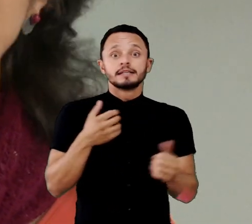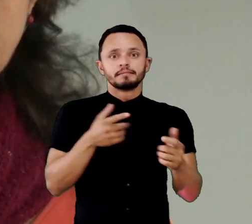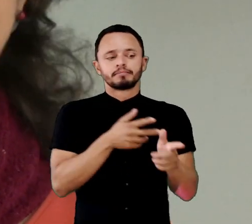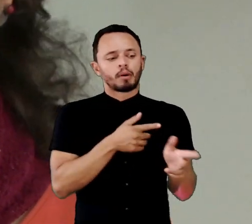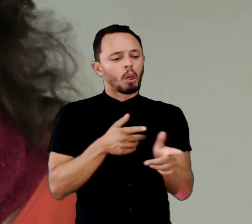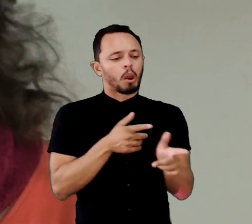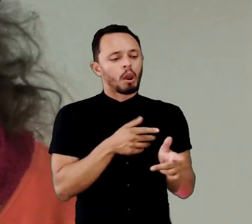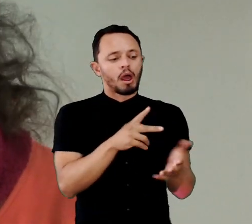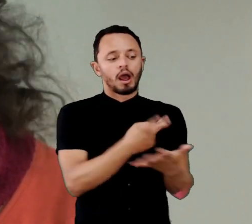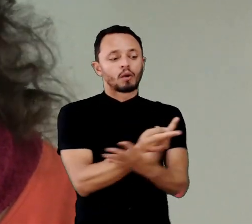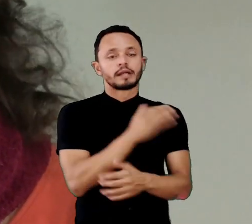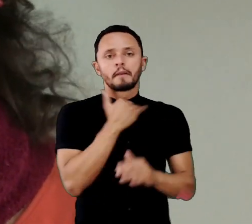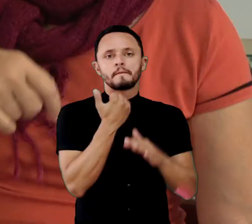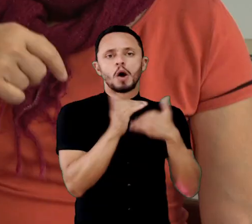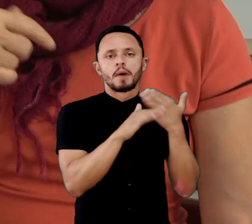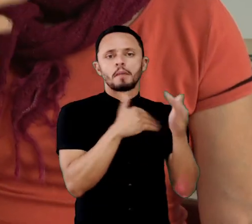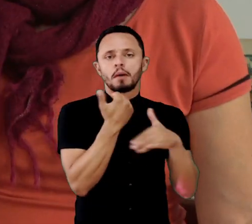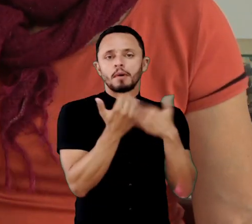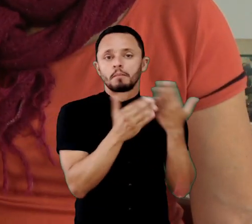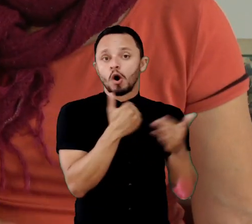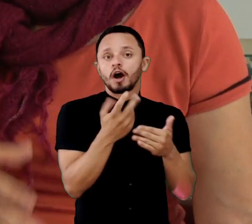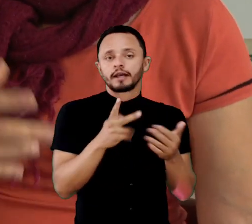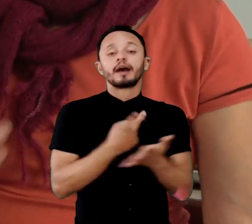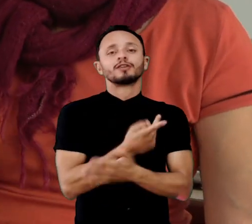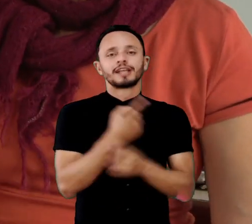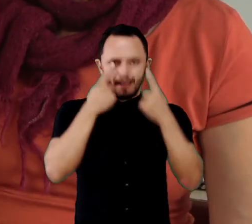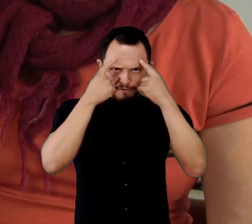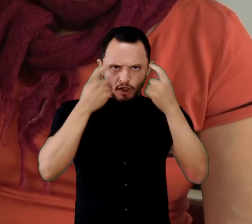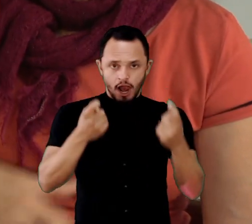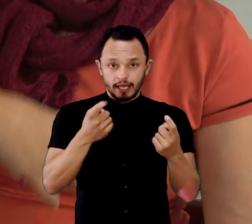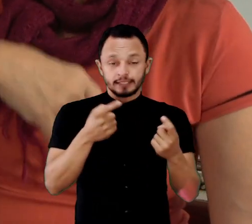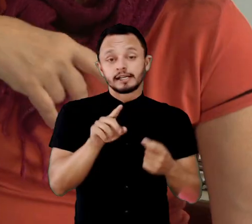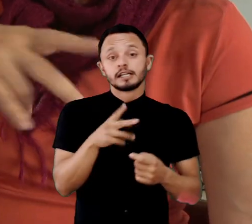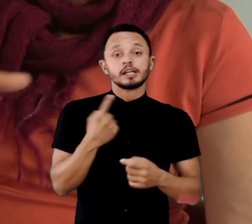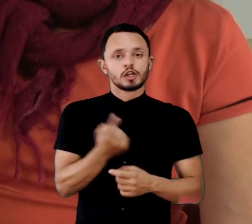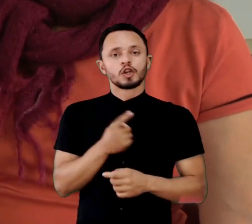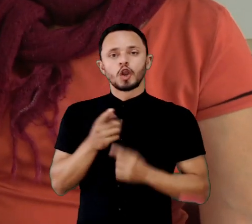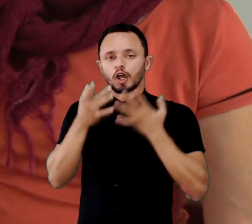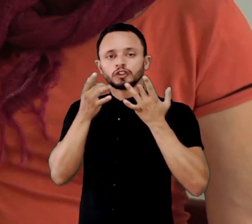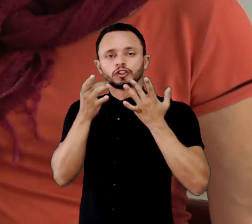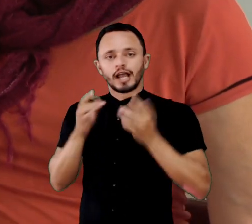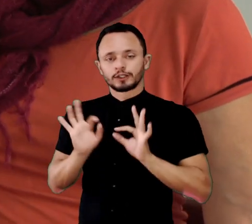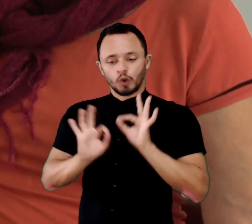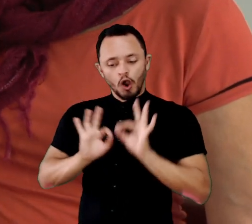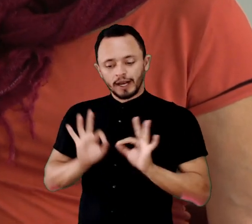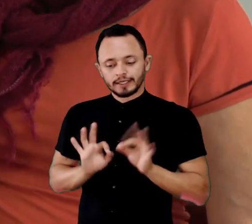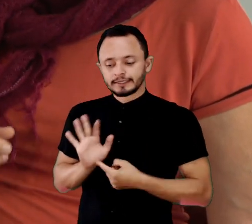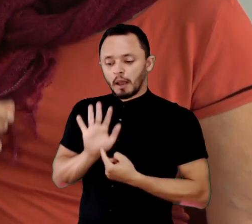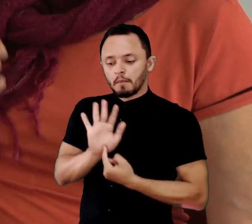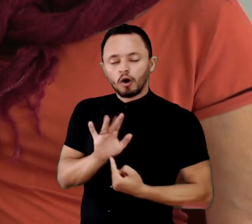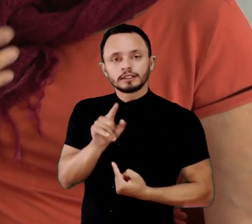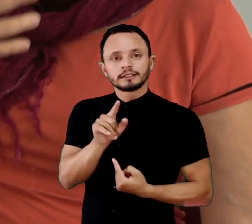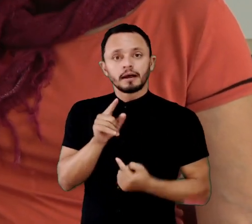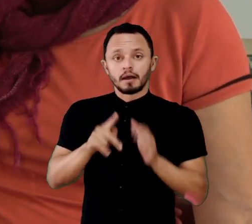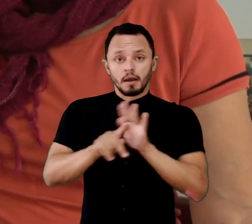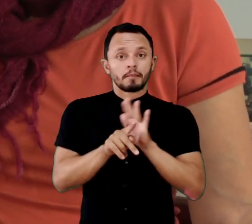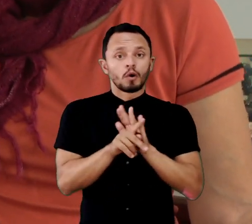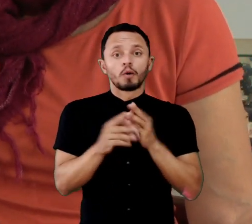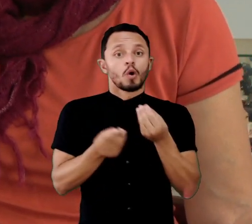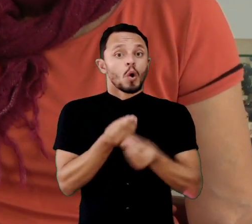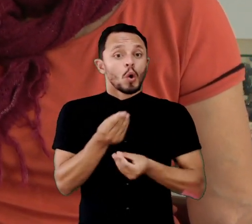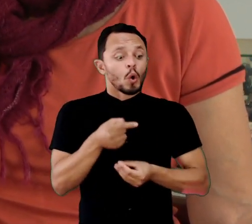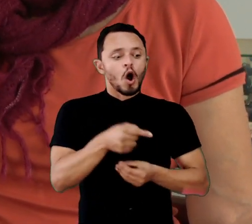situação da criança, do adolescente, das mulheres, das mães. A gente rodou muito com esse espetáculo, né? Foi um espetáculo